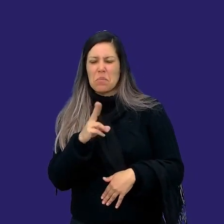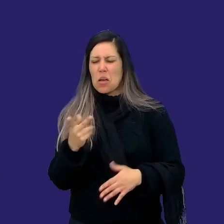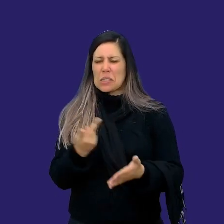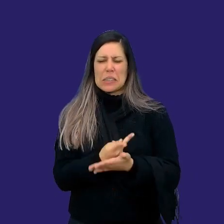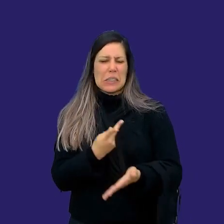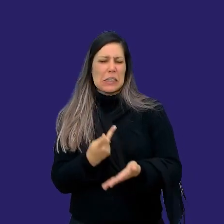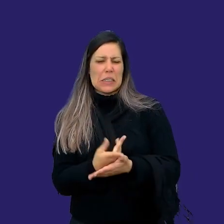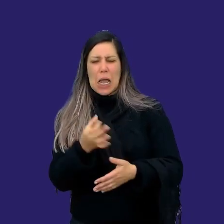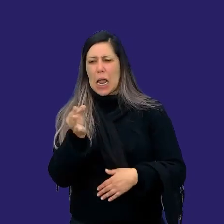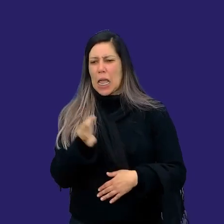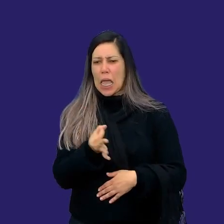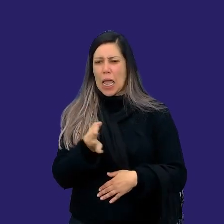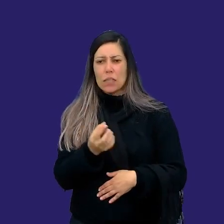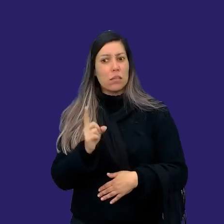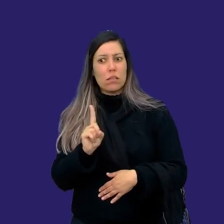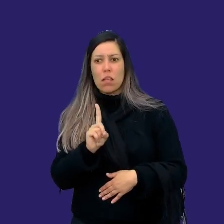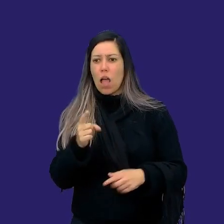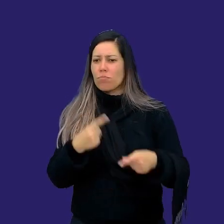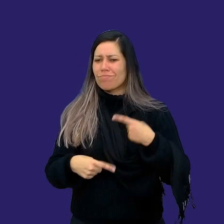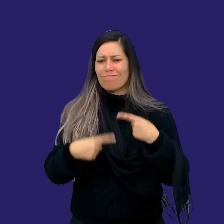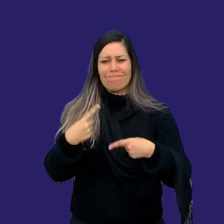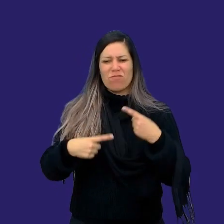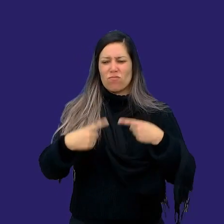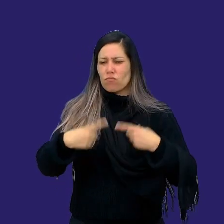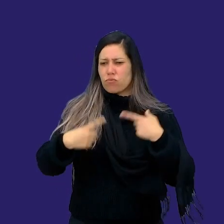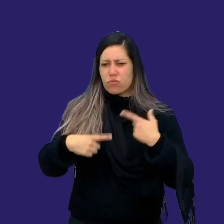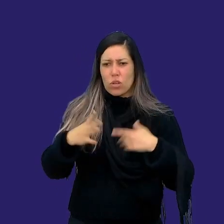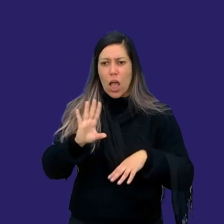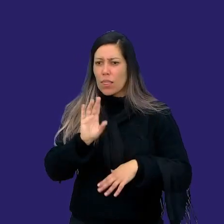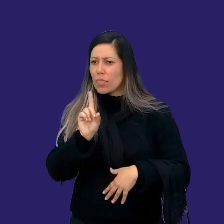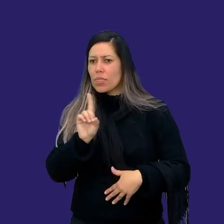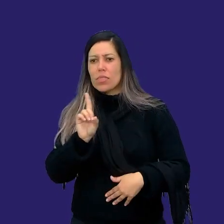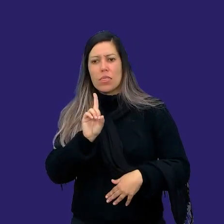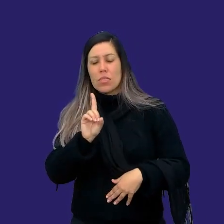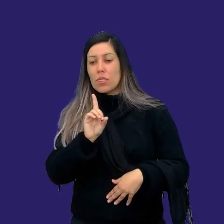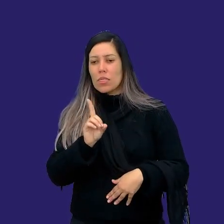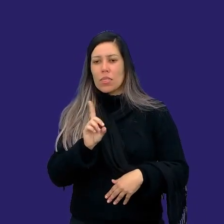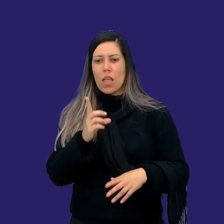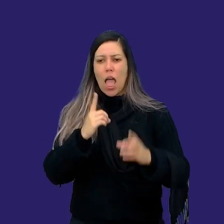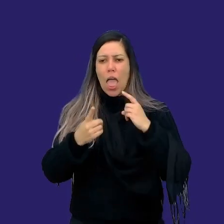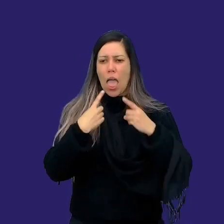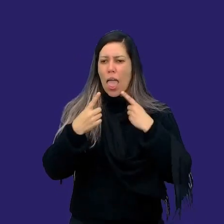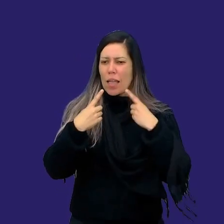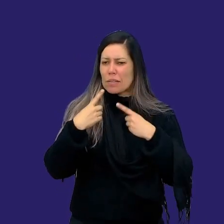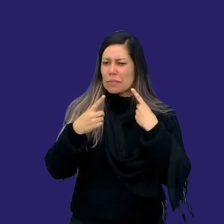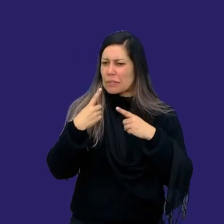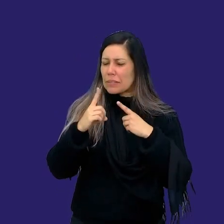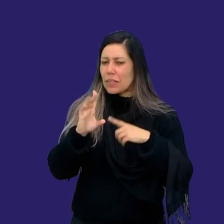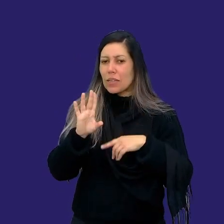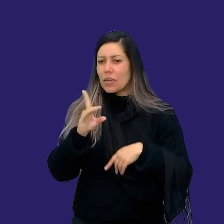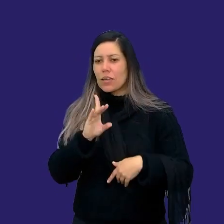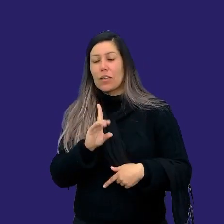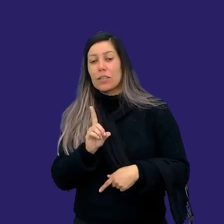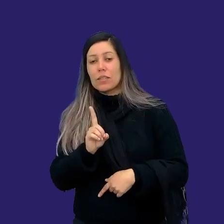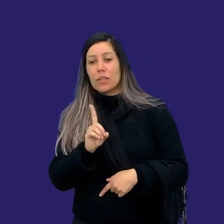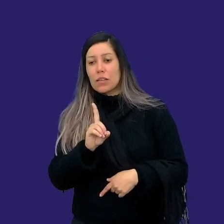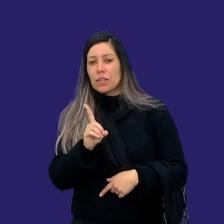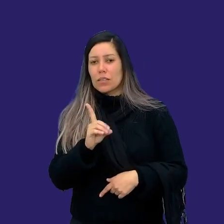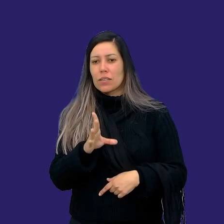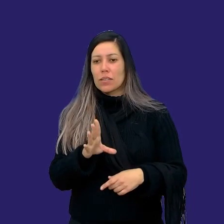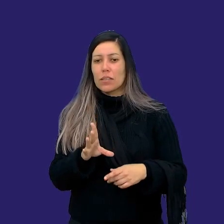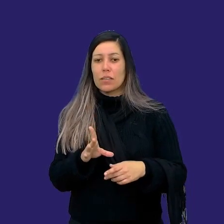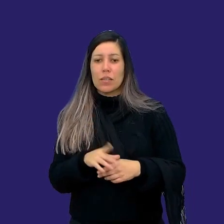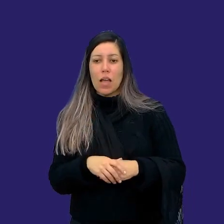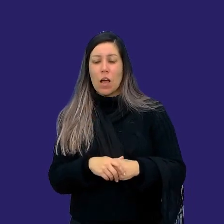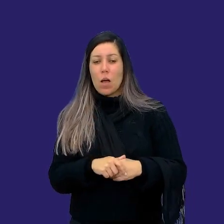é isso, né? A gente não vai discutir isso aqui, até porque a gente nem vai ter condições de ter um feedback de vocês, né? Já que nós estamos fazendo aqui